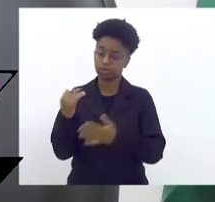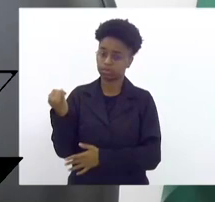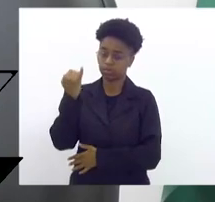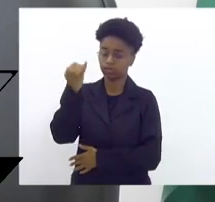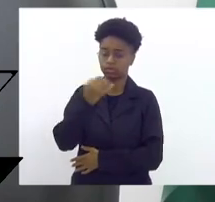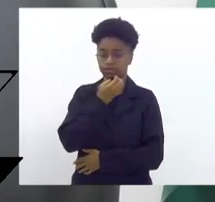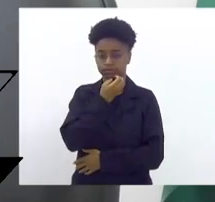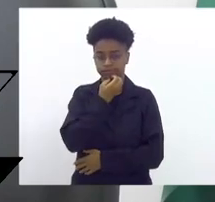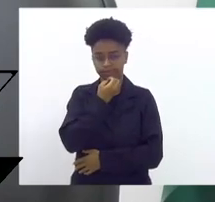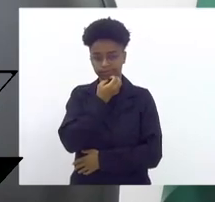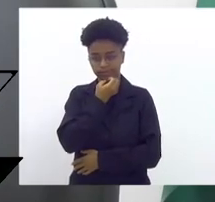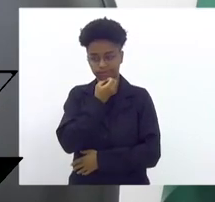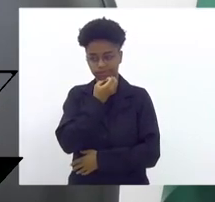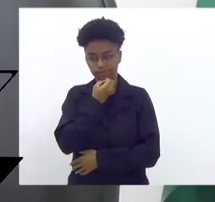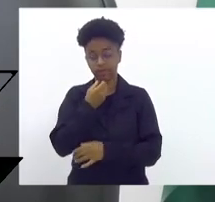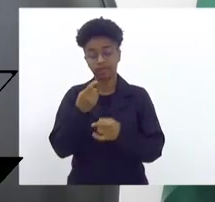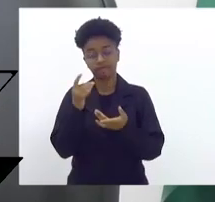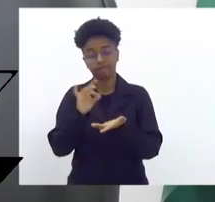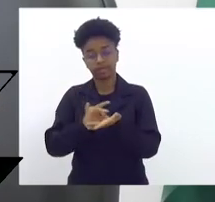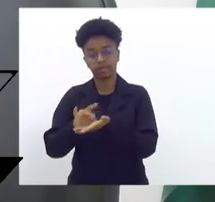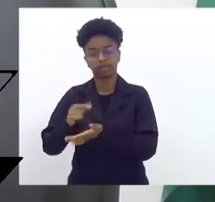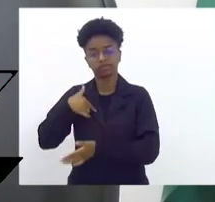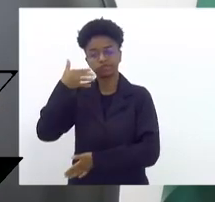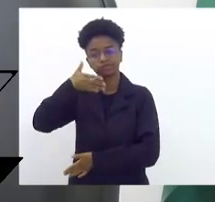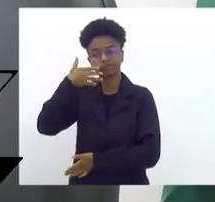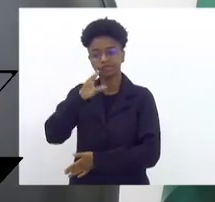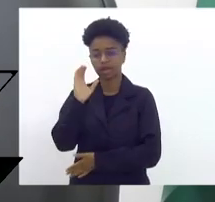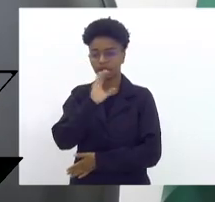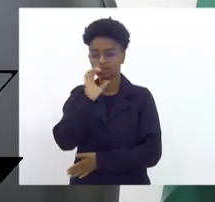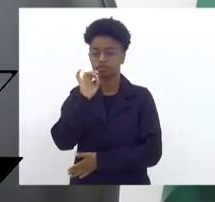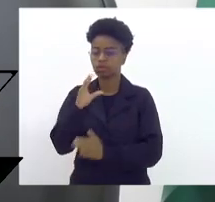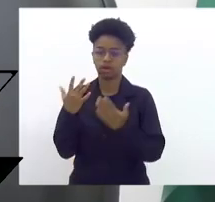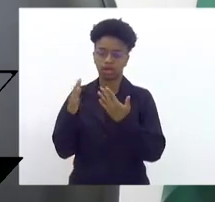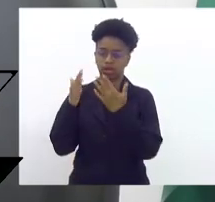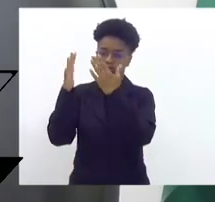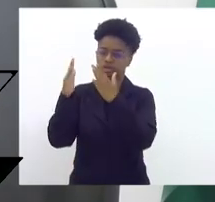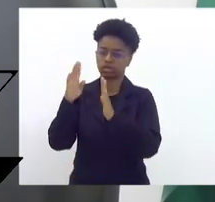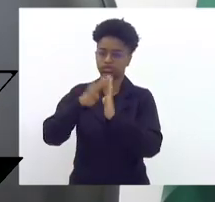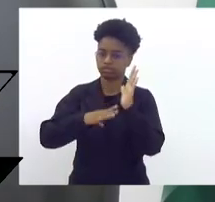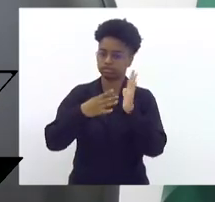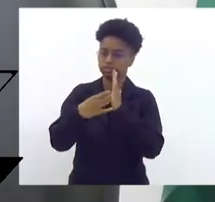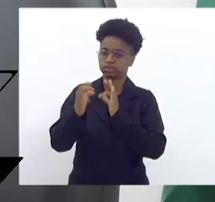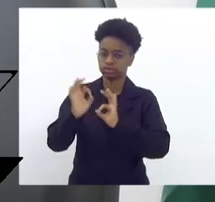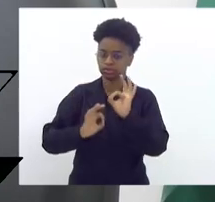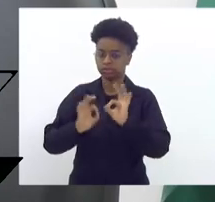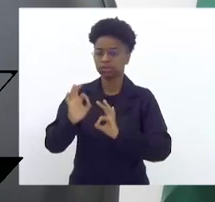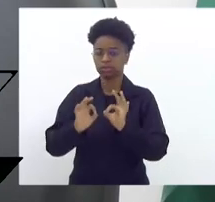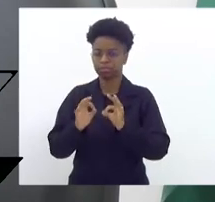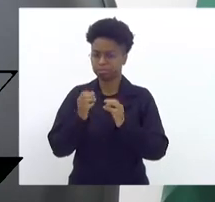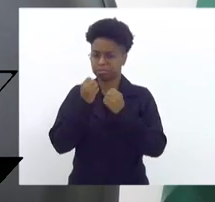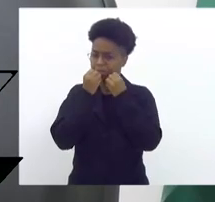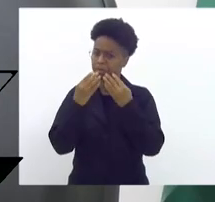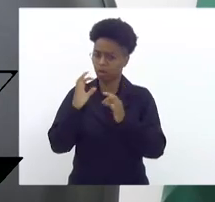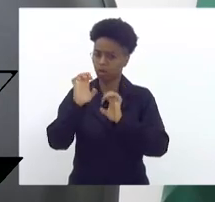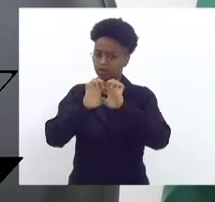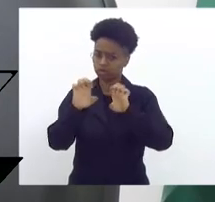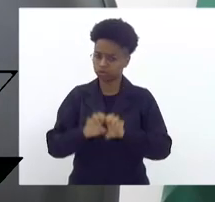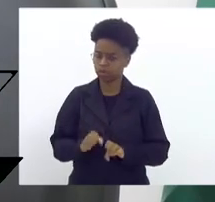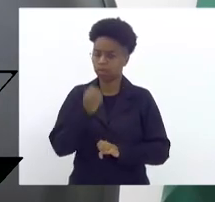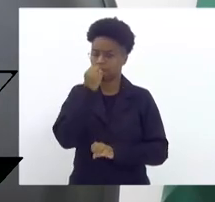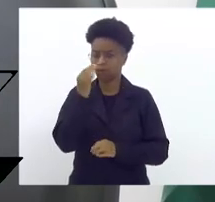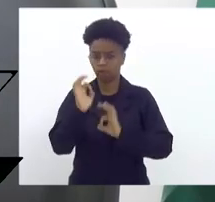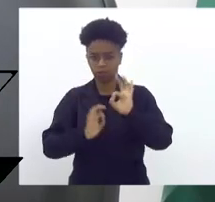muito importante na verdade a minha fala é muito breve mais para elogiar mesmo plano de Trabalho Acho que tá muito bem estruturado muito organizado